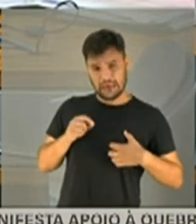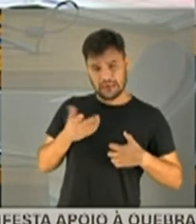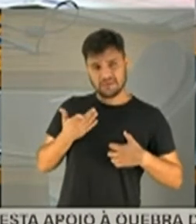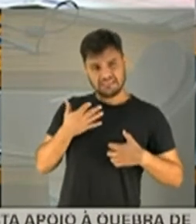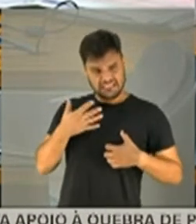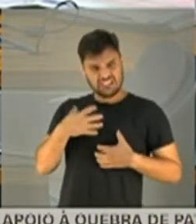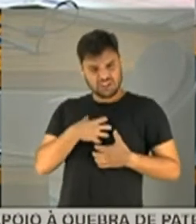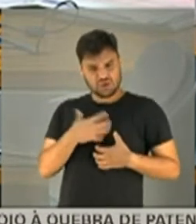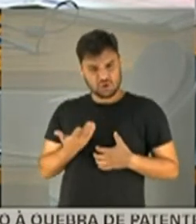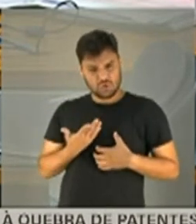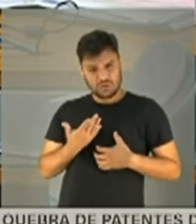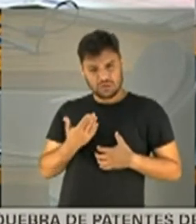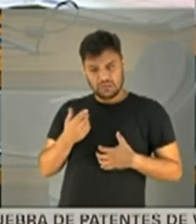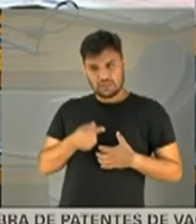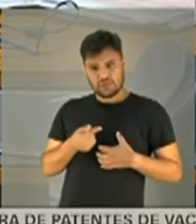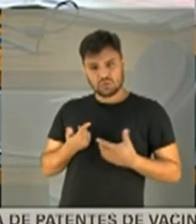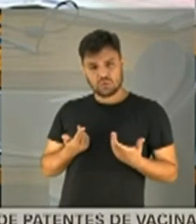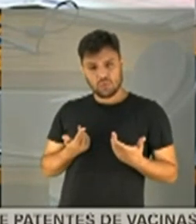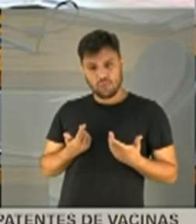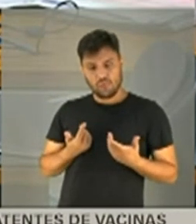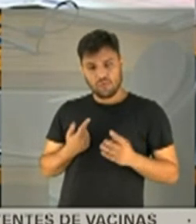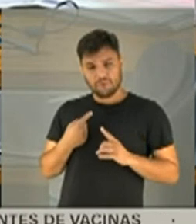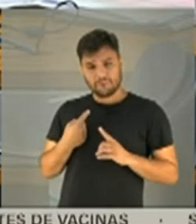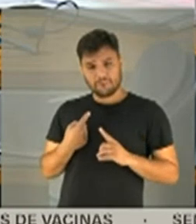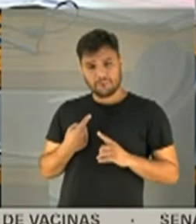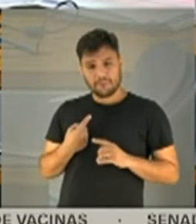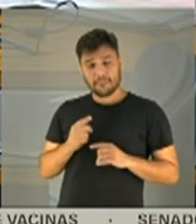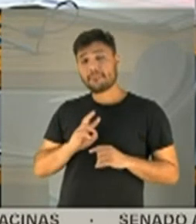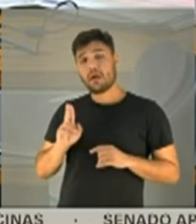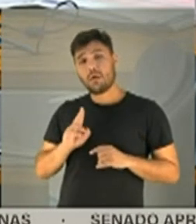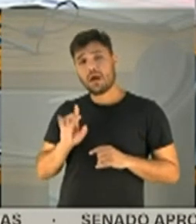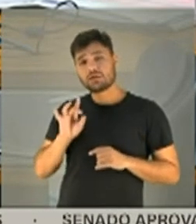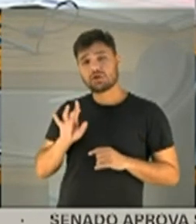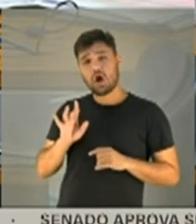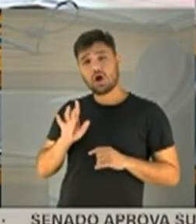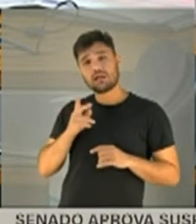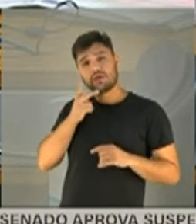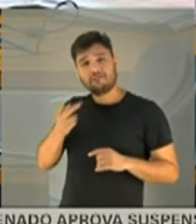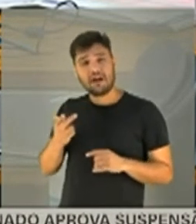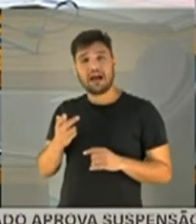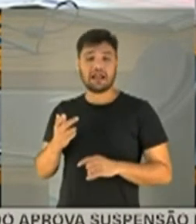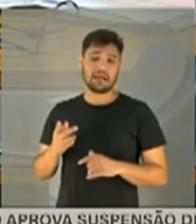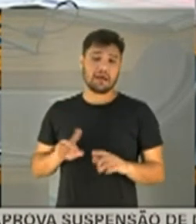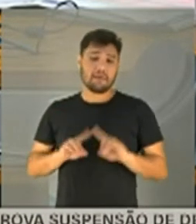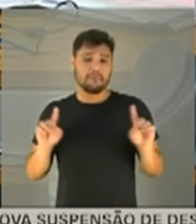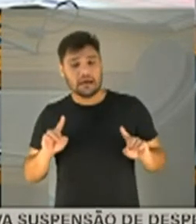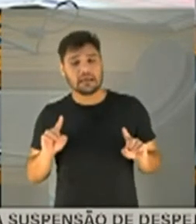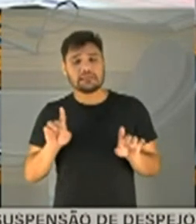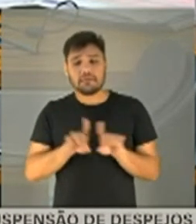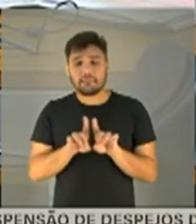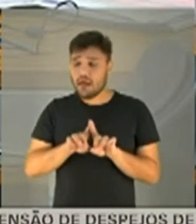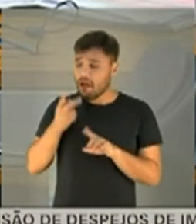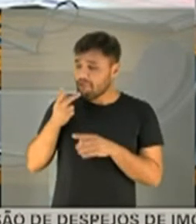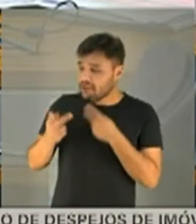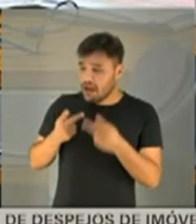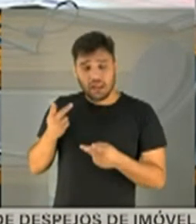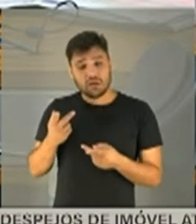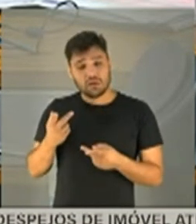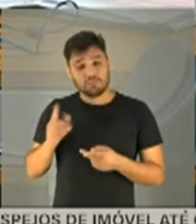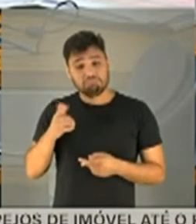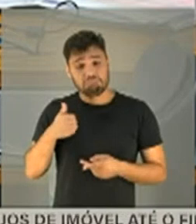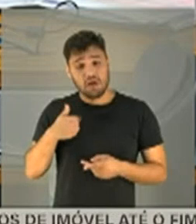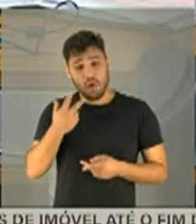está traduzindo isso, não apenas para as suas falas aqui colocadas, mas especialmente essa fala que eu